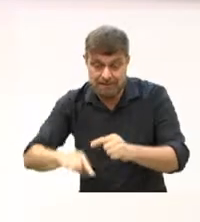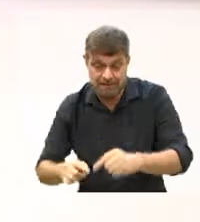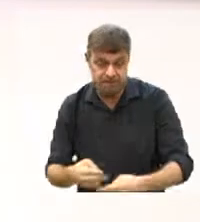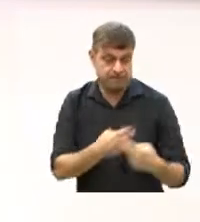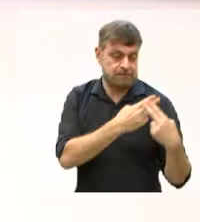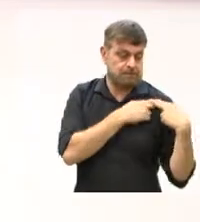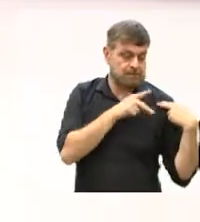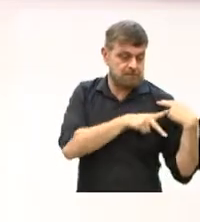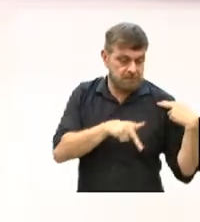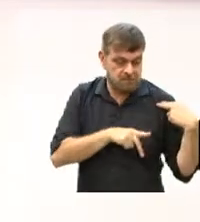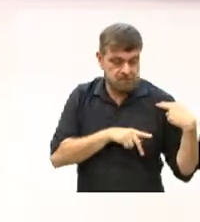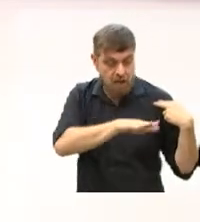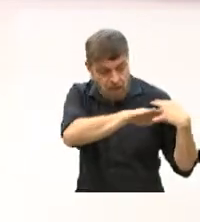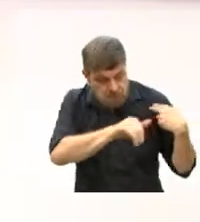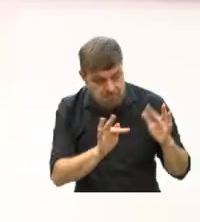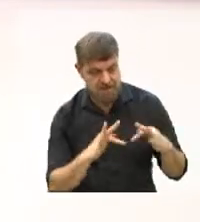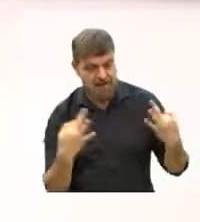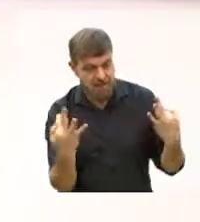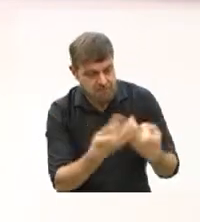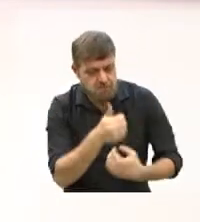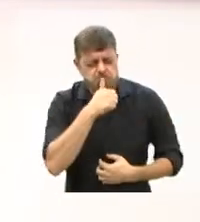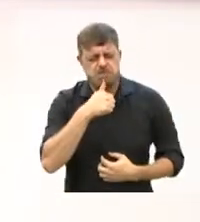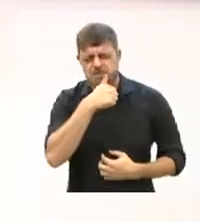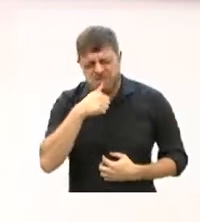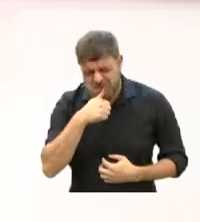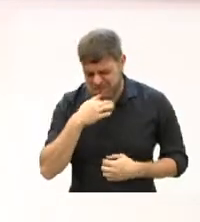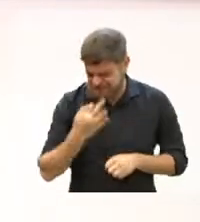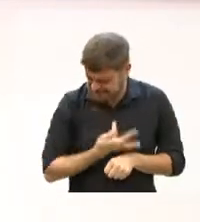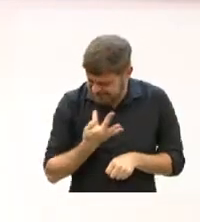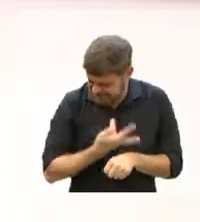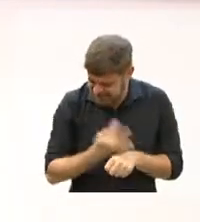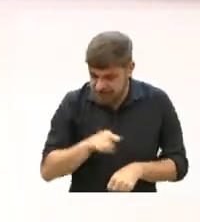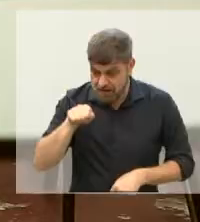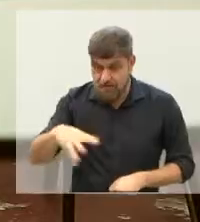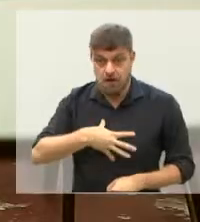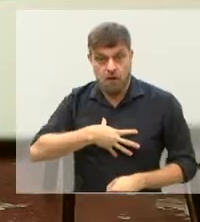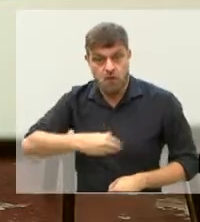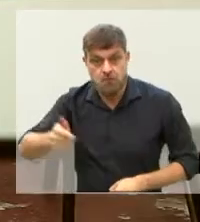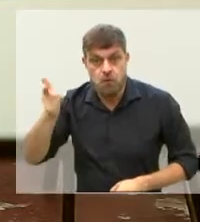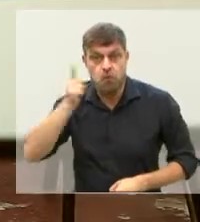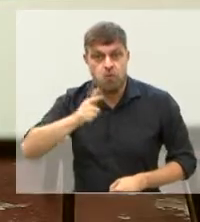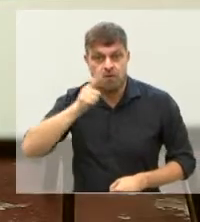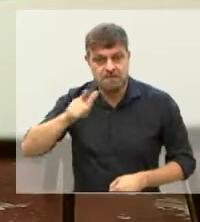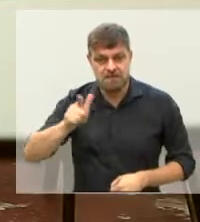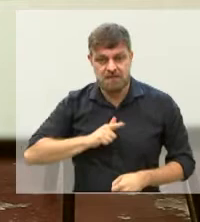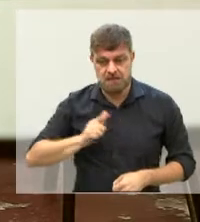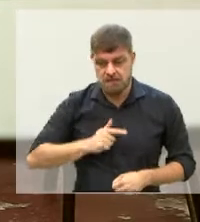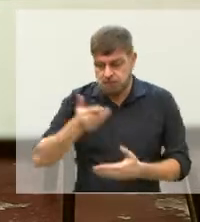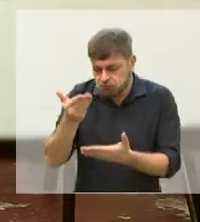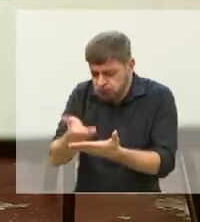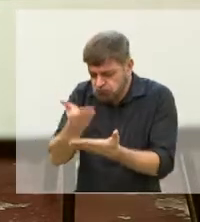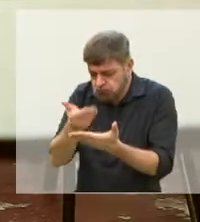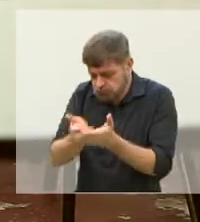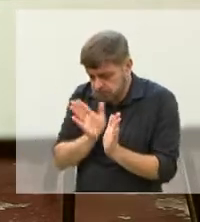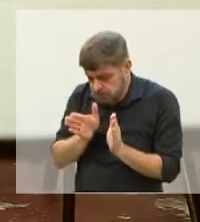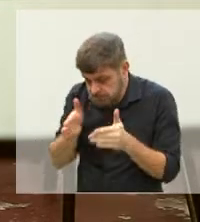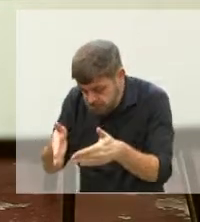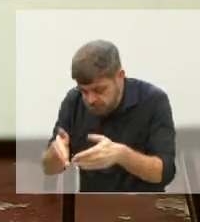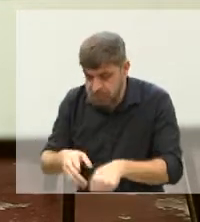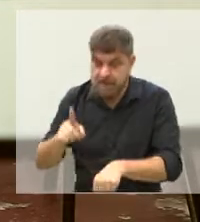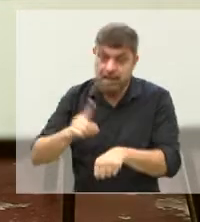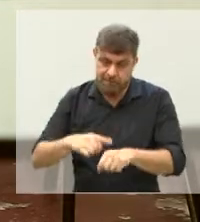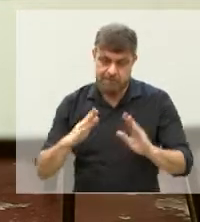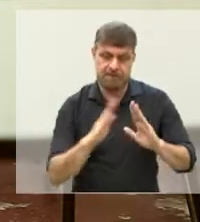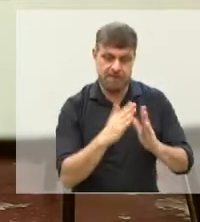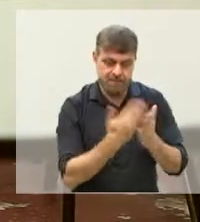né? Como também as famílias que fazem verdadeiros sacrifícios para que seus filhos possam ser desprendidos por o tempo do estudo, para ir para a escola,